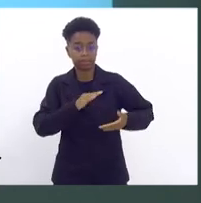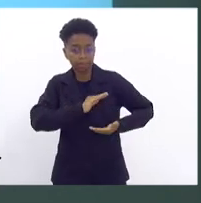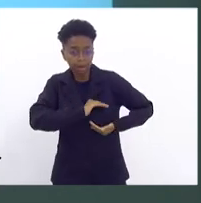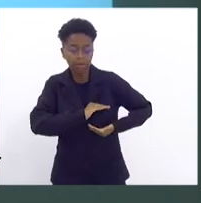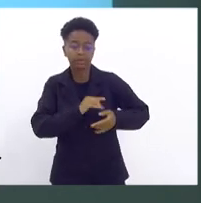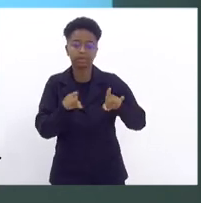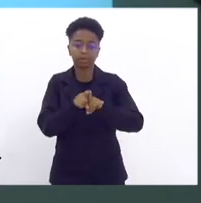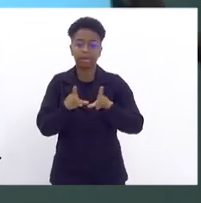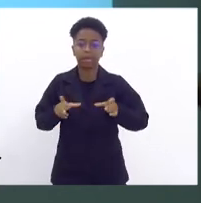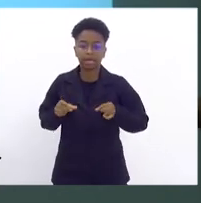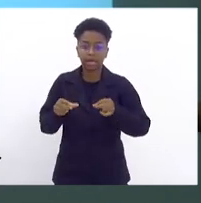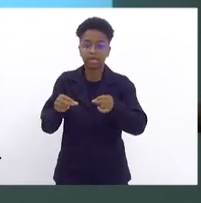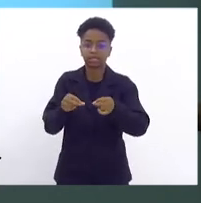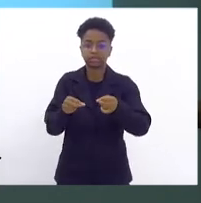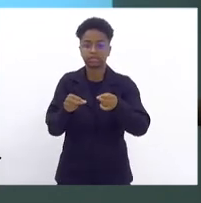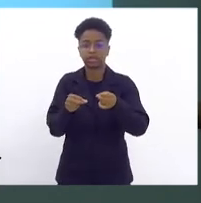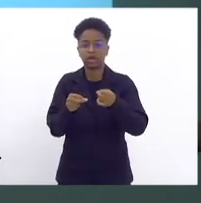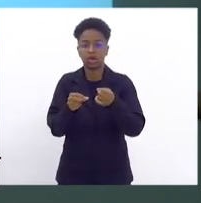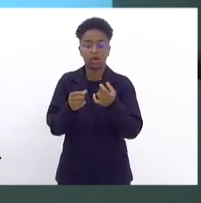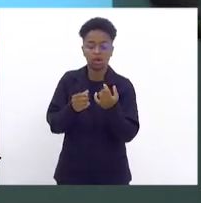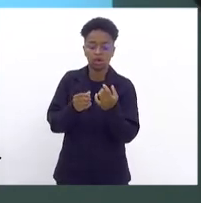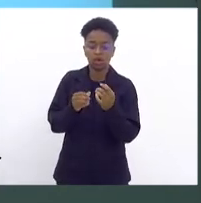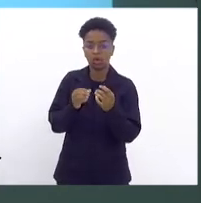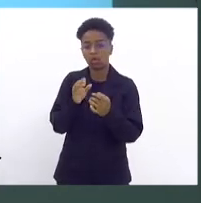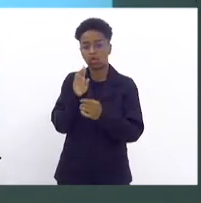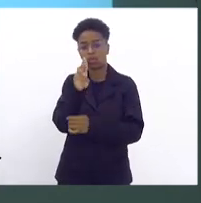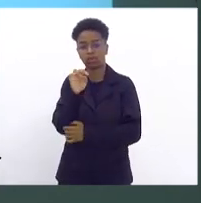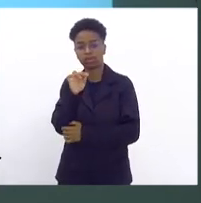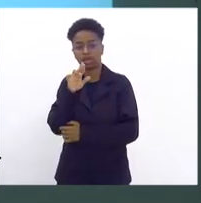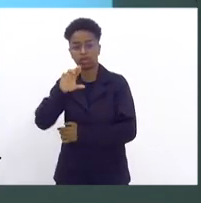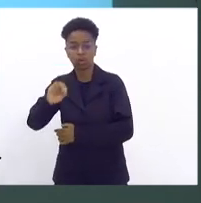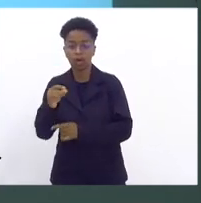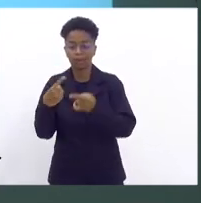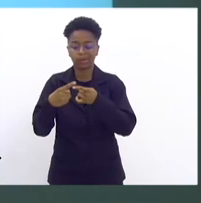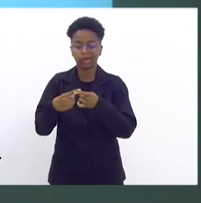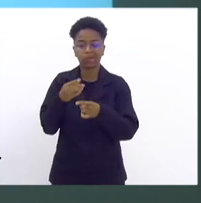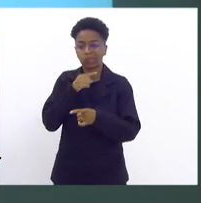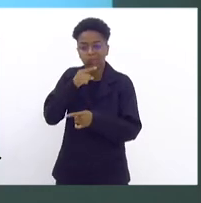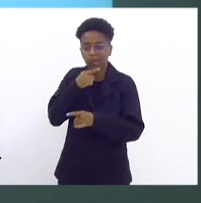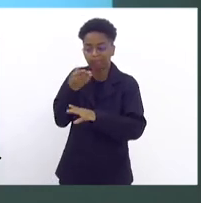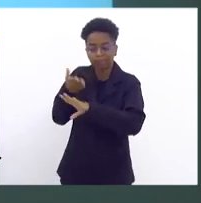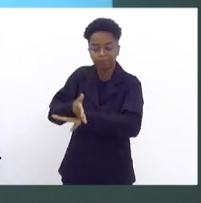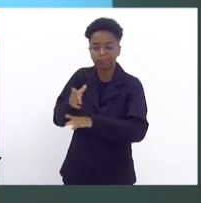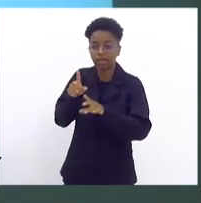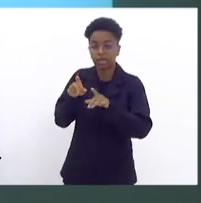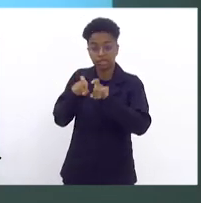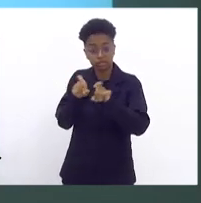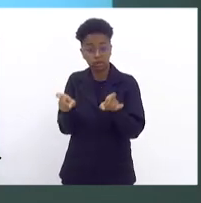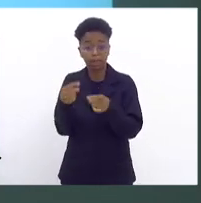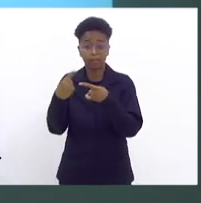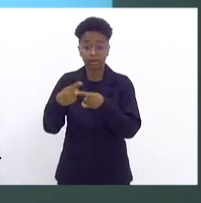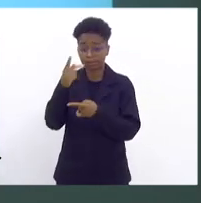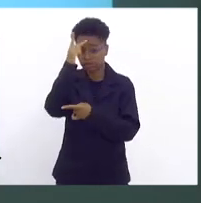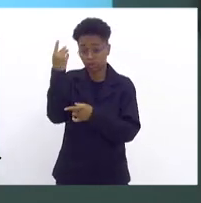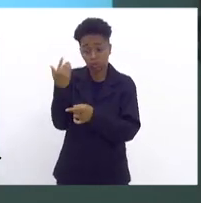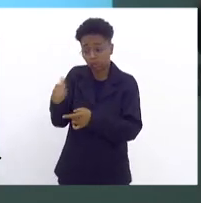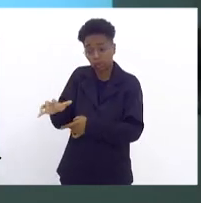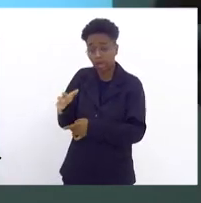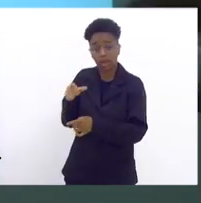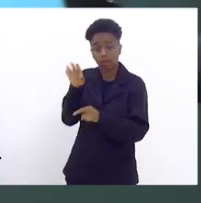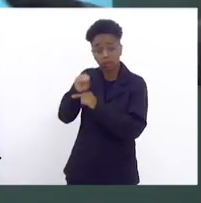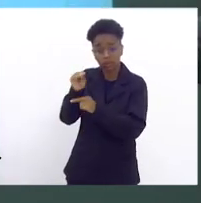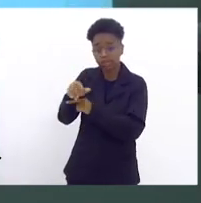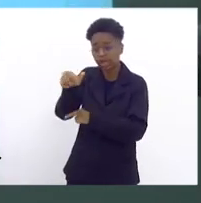porque não vão mais o ginecologista porque ninguém quer ficar com esse menino e às vezes mais uma vez a pessoa com autismo e